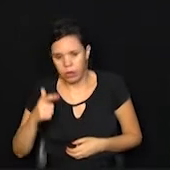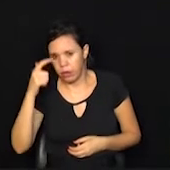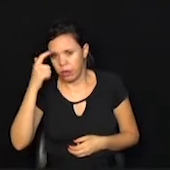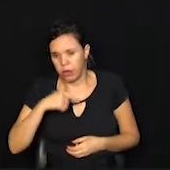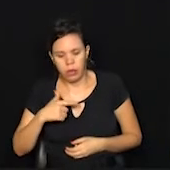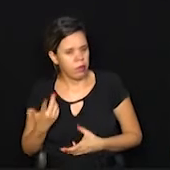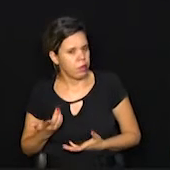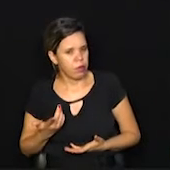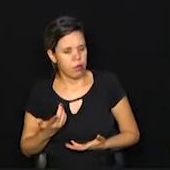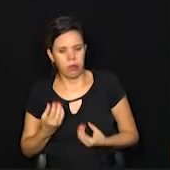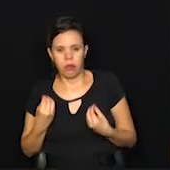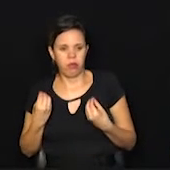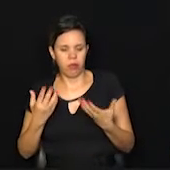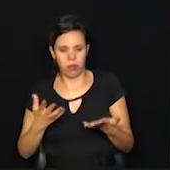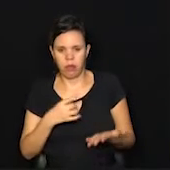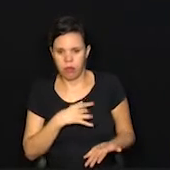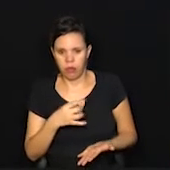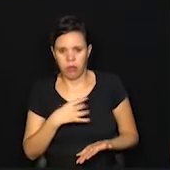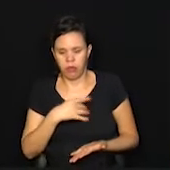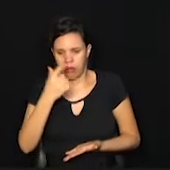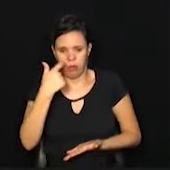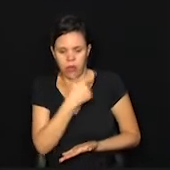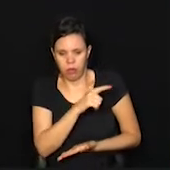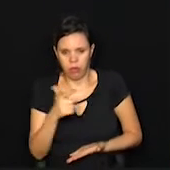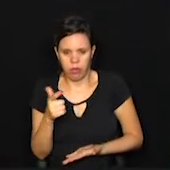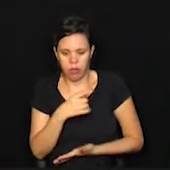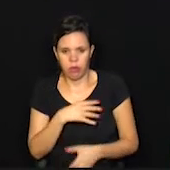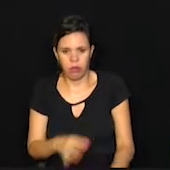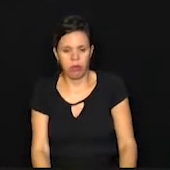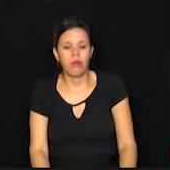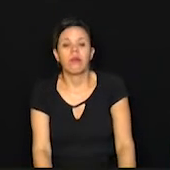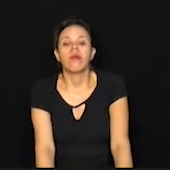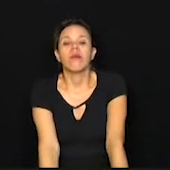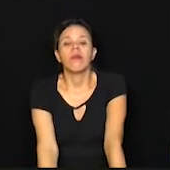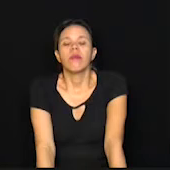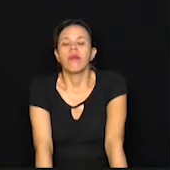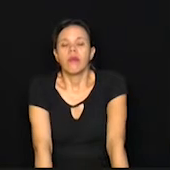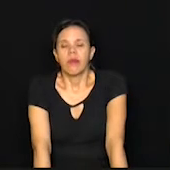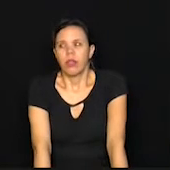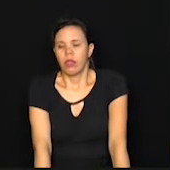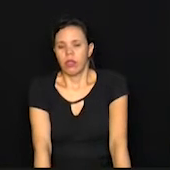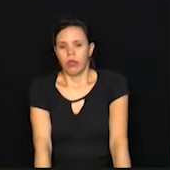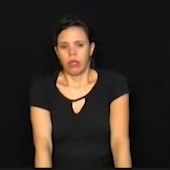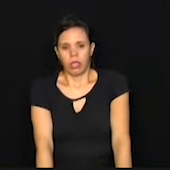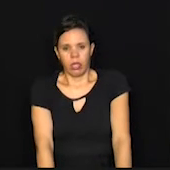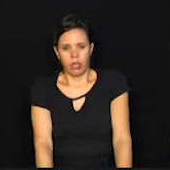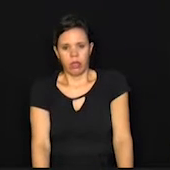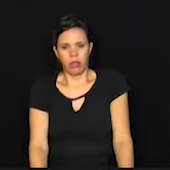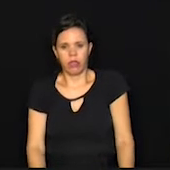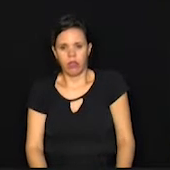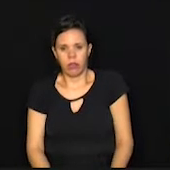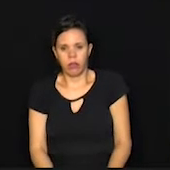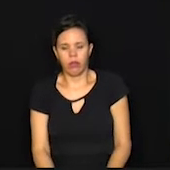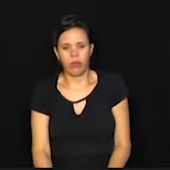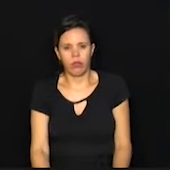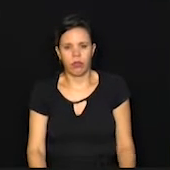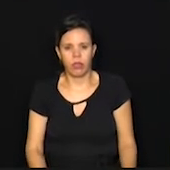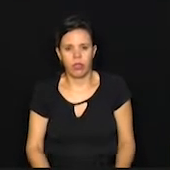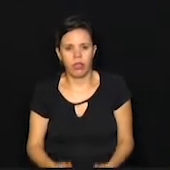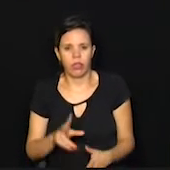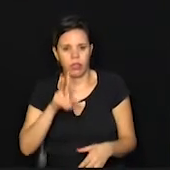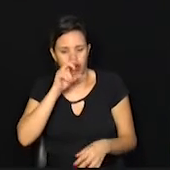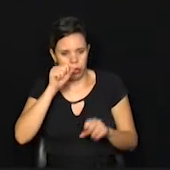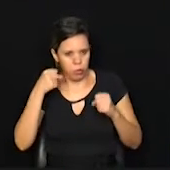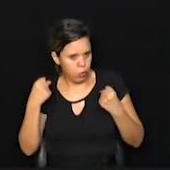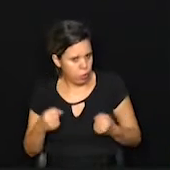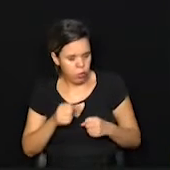não li esse tenho medo e eu não tenho medo e nordeste em go medo é um de uma força assim é isso que